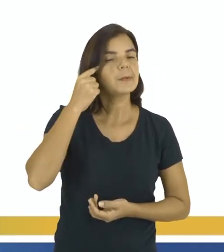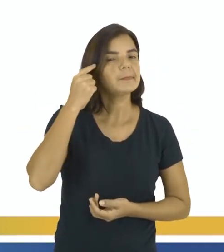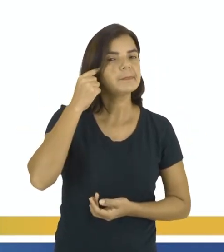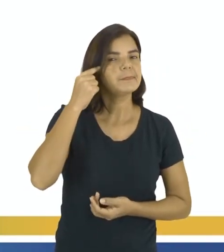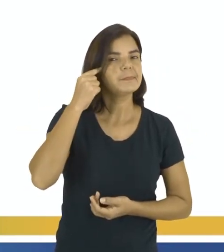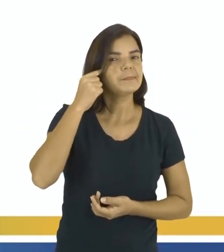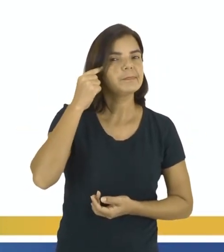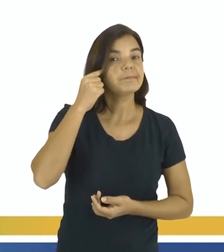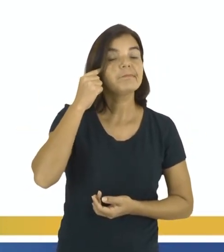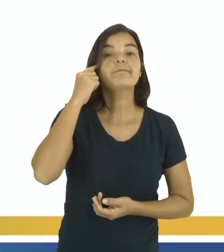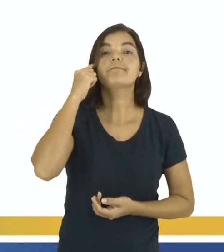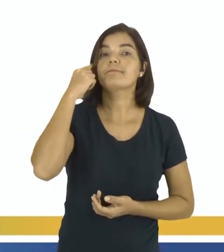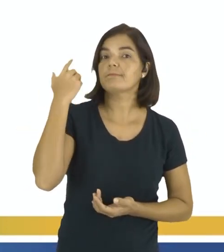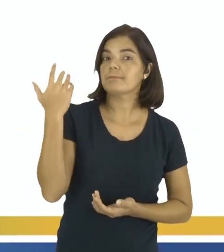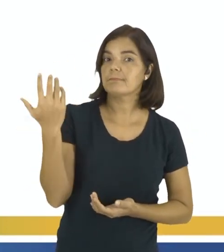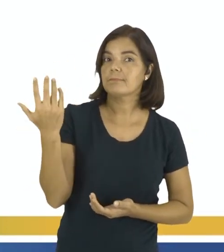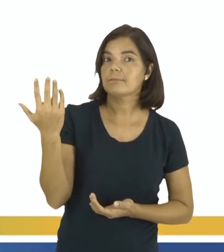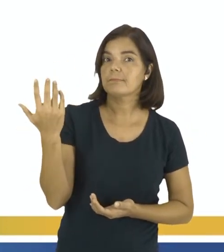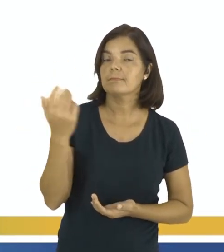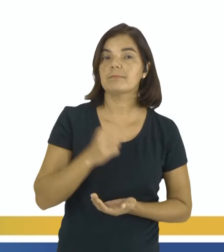Pensando e